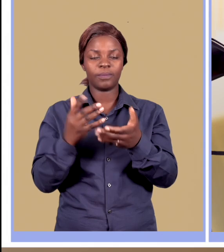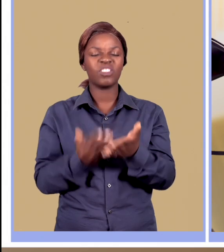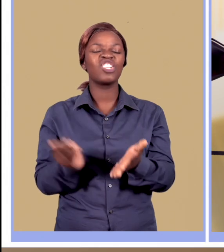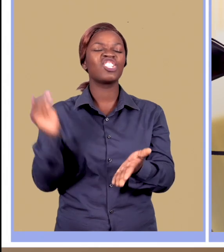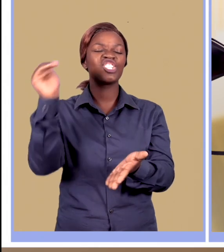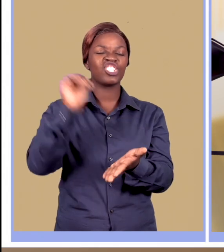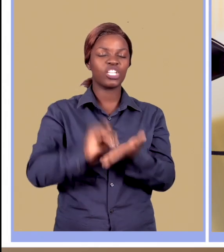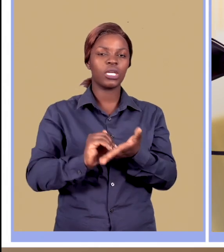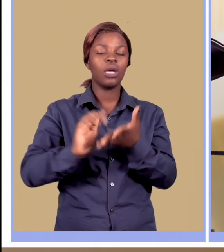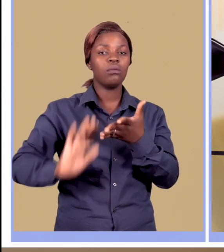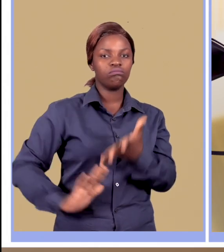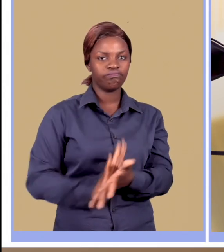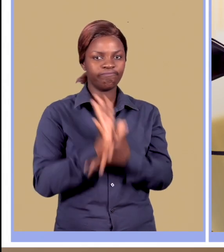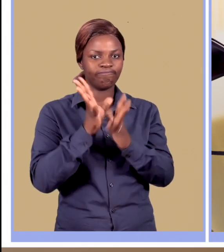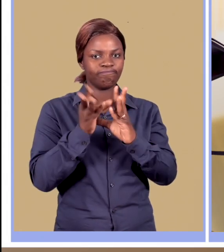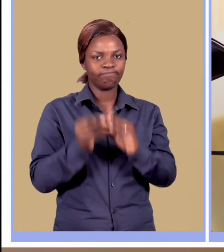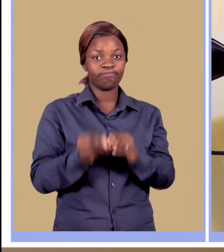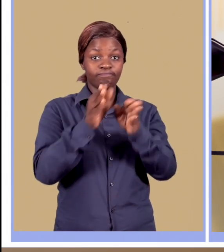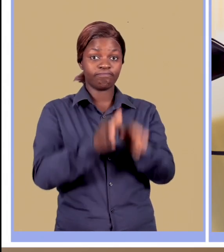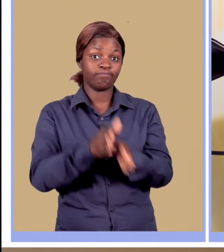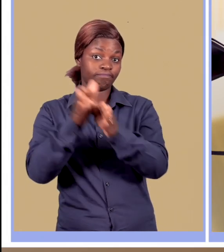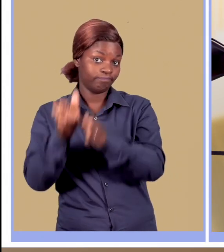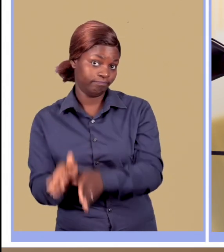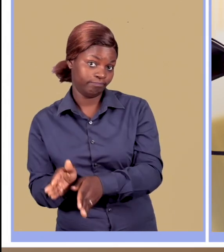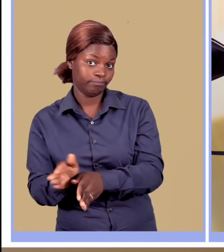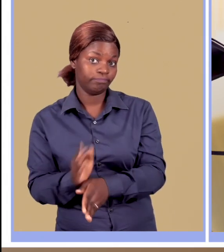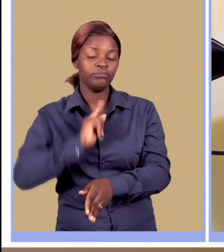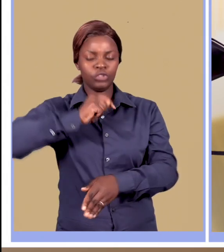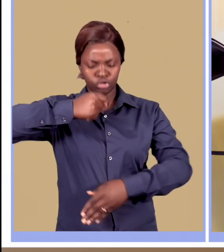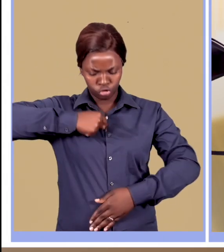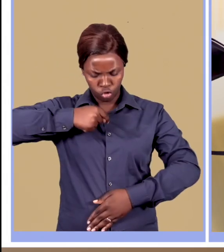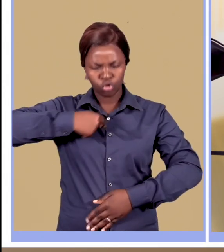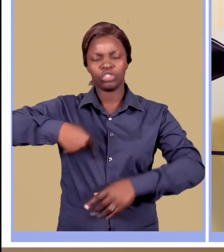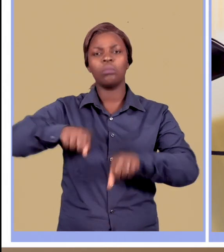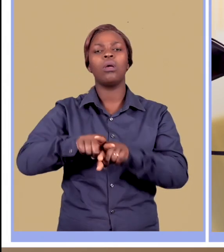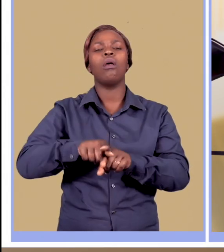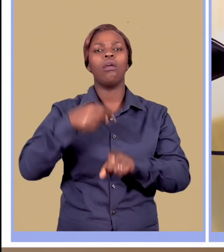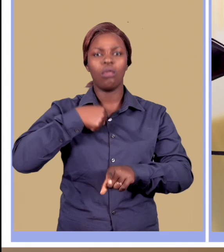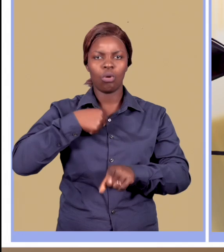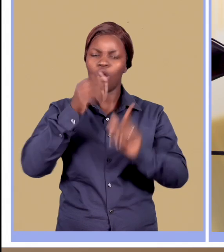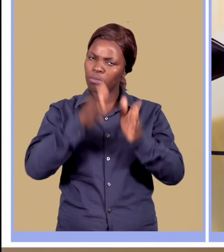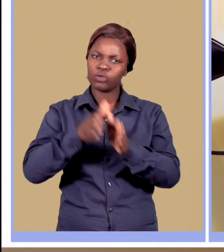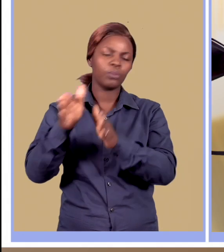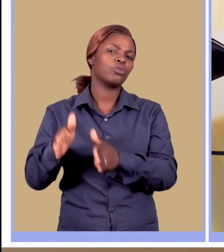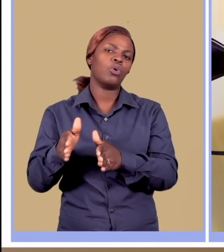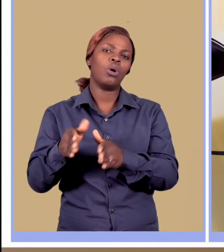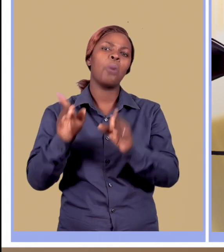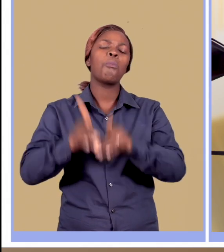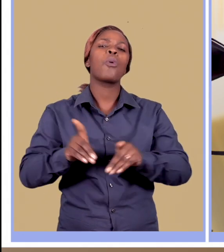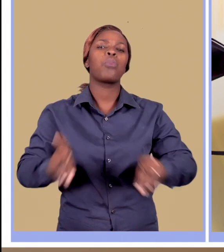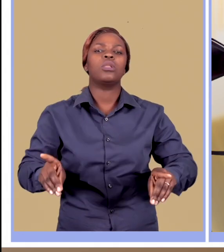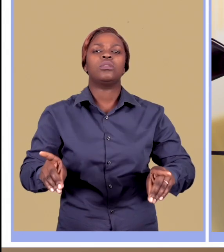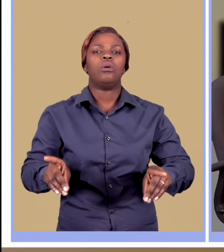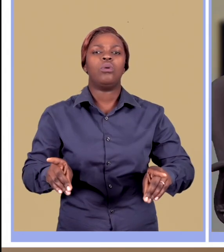informação chegue a toda a população. Nós fazemos parte da população. Em relação à questão